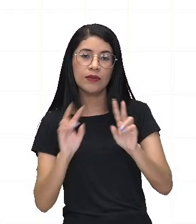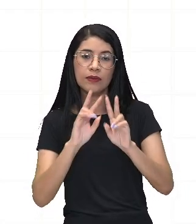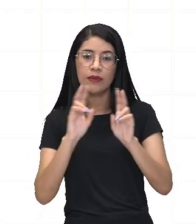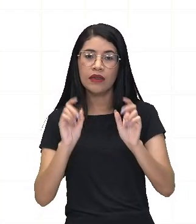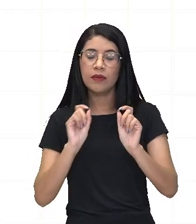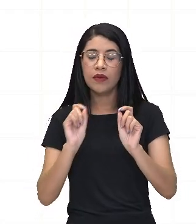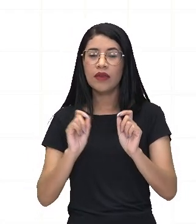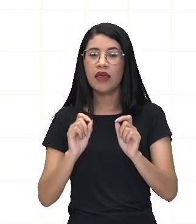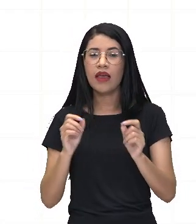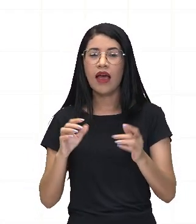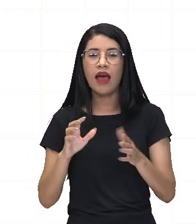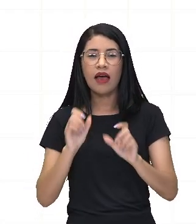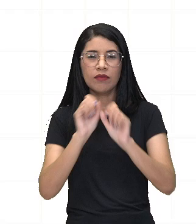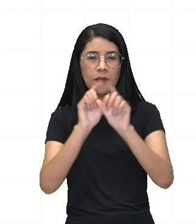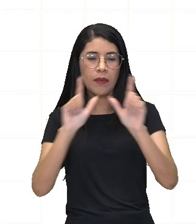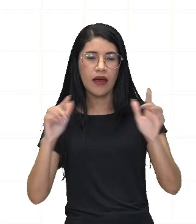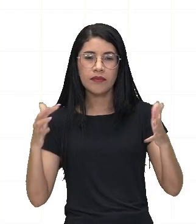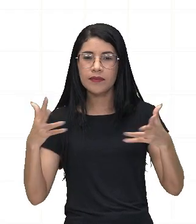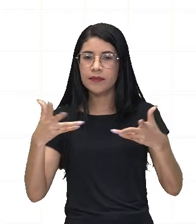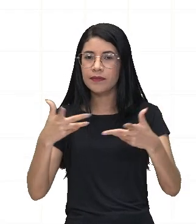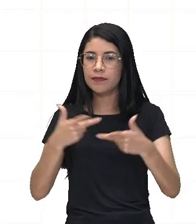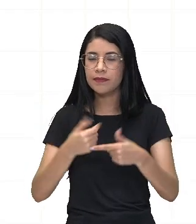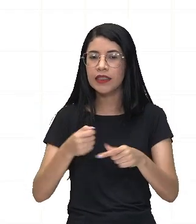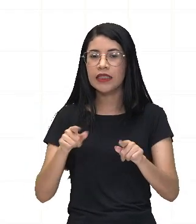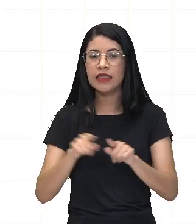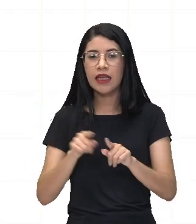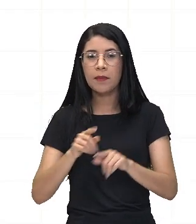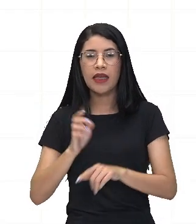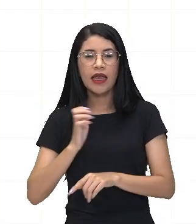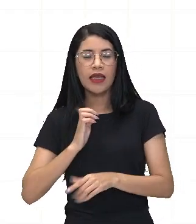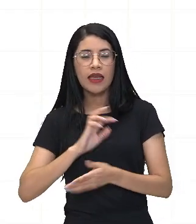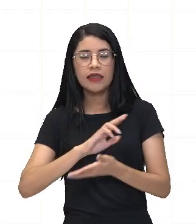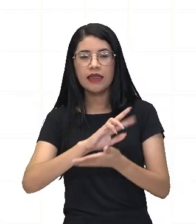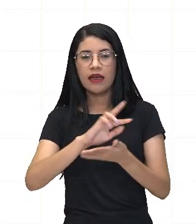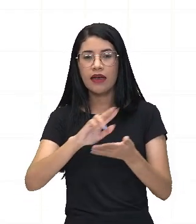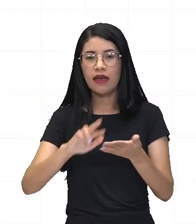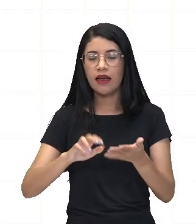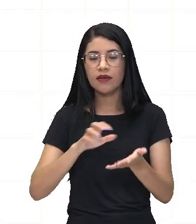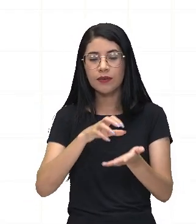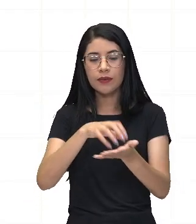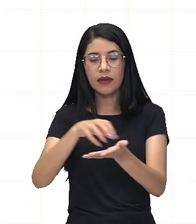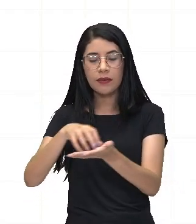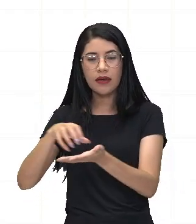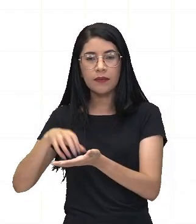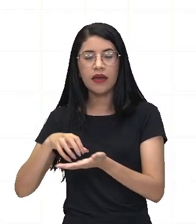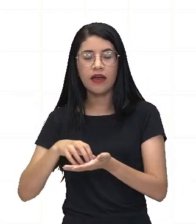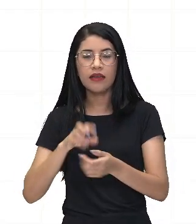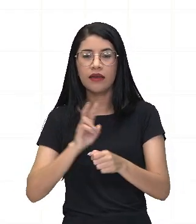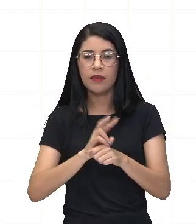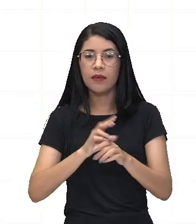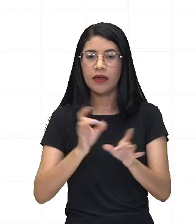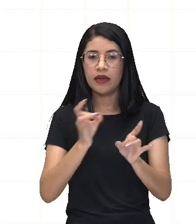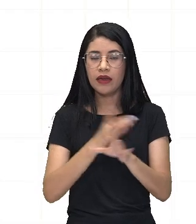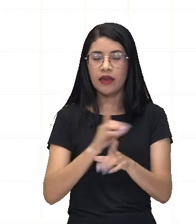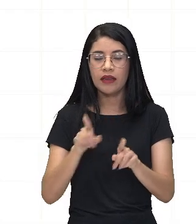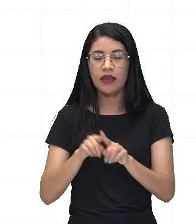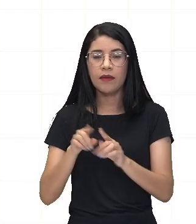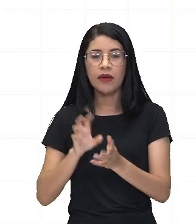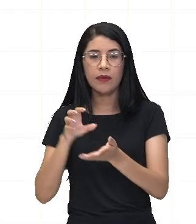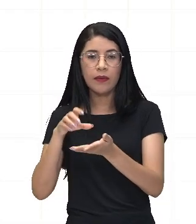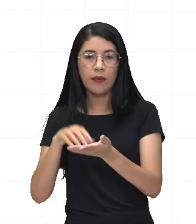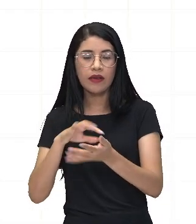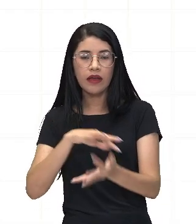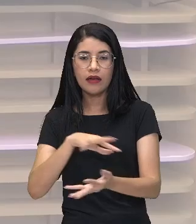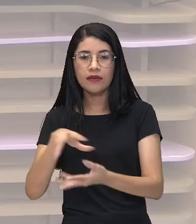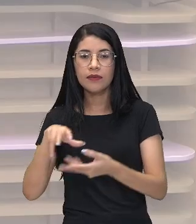a exuberância, sobre a riqueza, né, dessas unidades de proteção integral e de unidades de